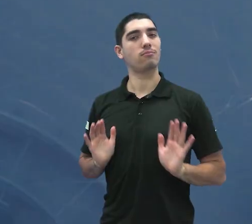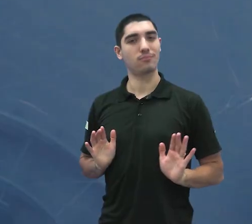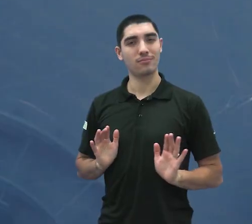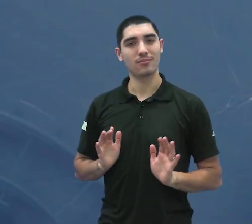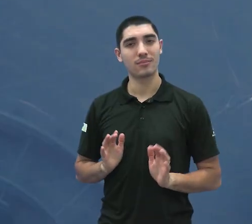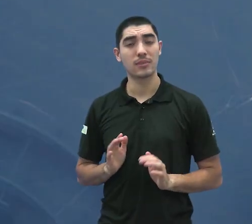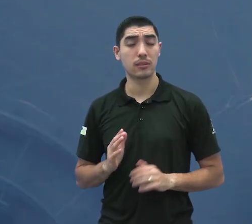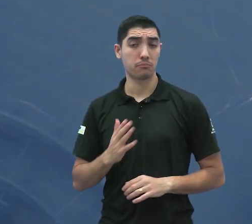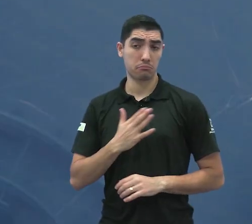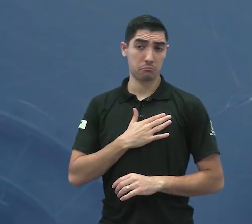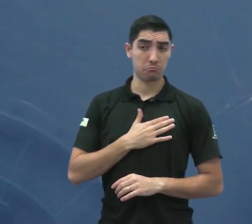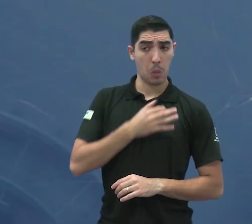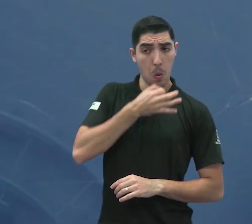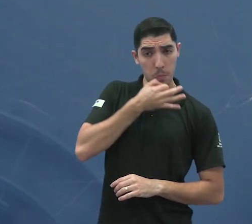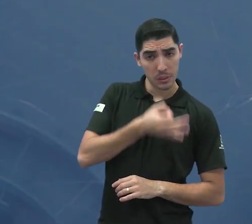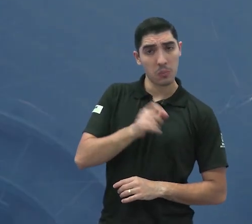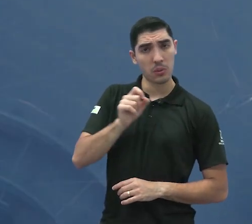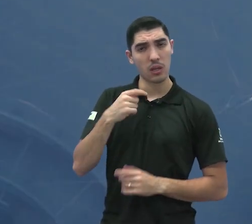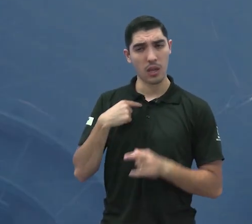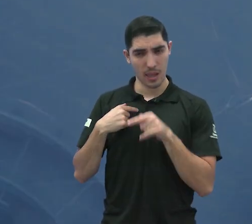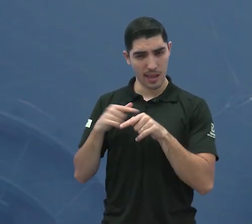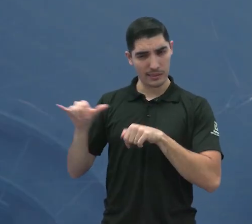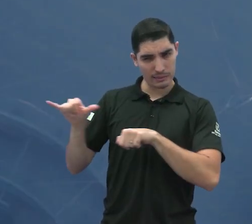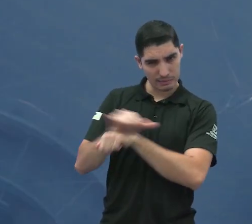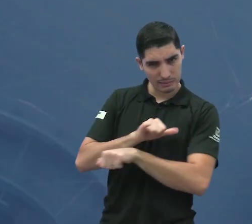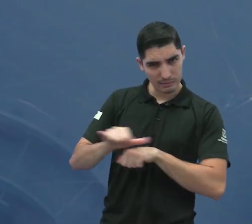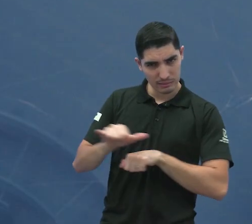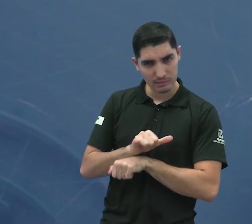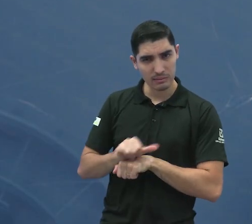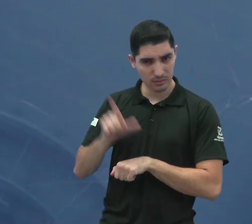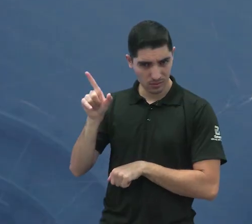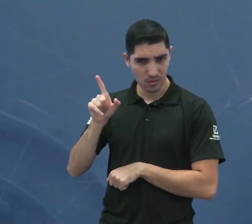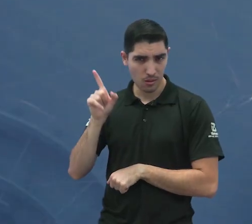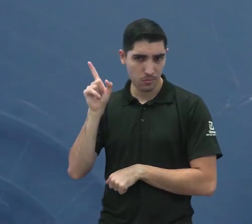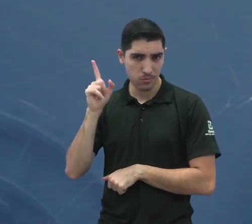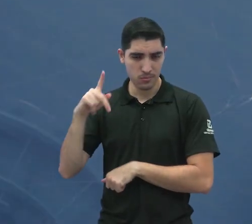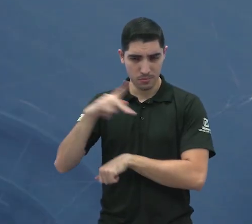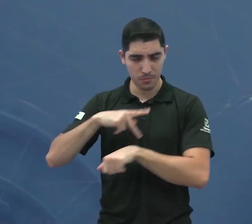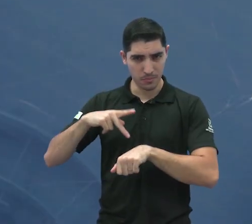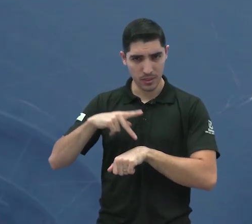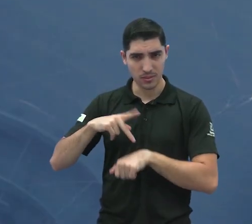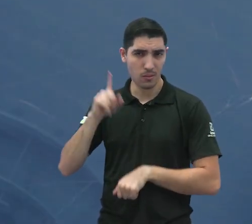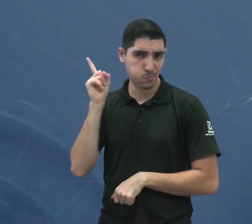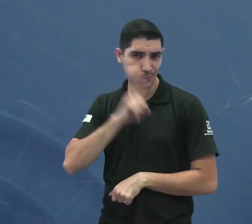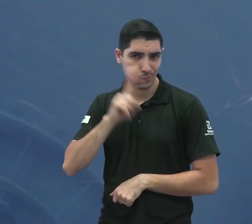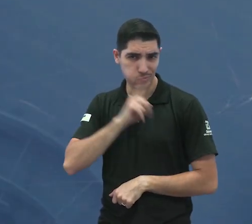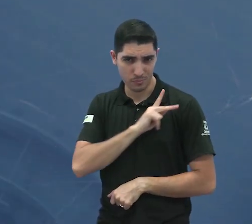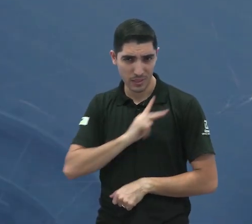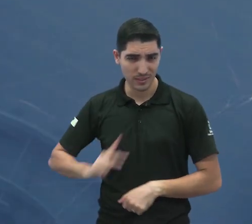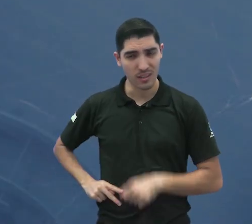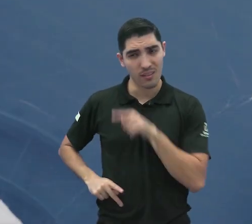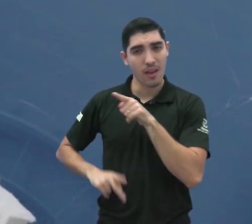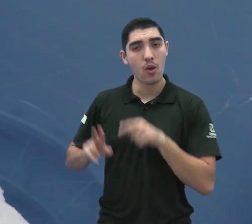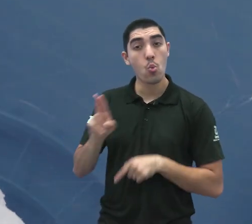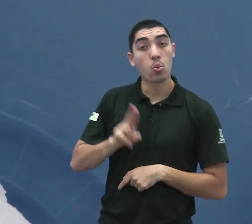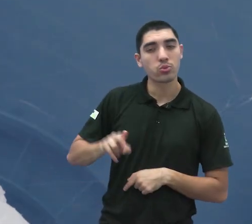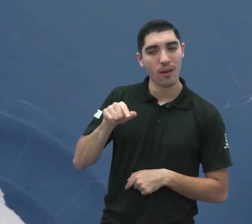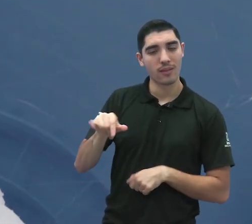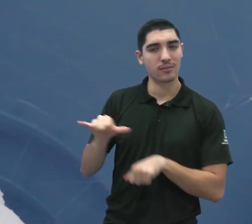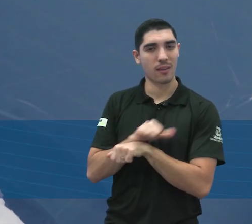Aliás, me parece que essa é a estratégia que ele vem utilizando há algum tempo, né? Então, ele mostra, ele